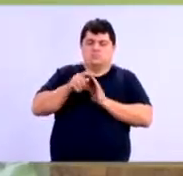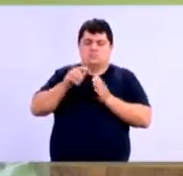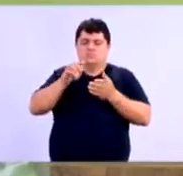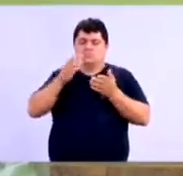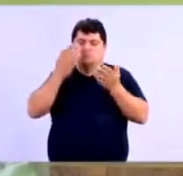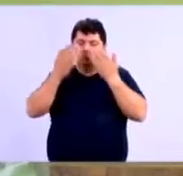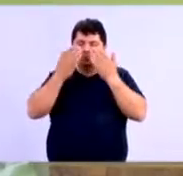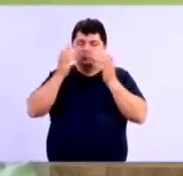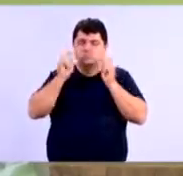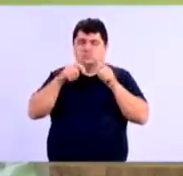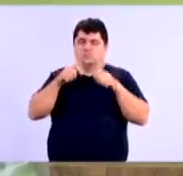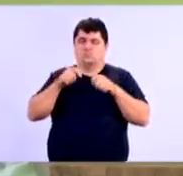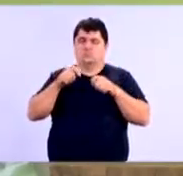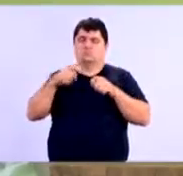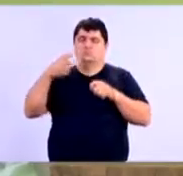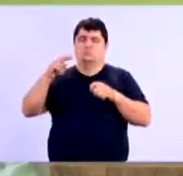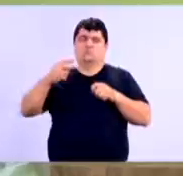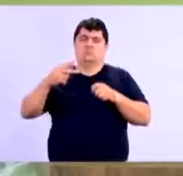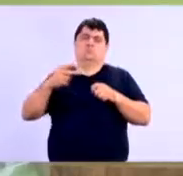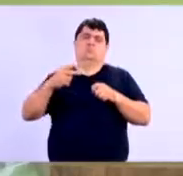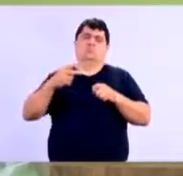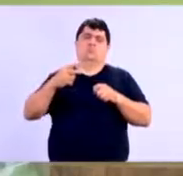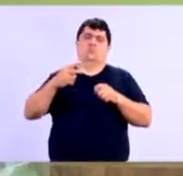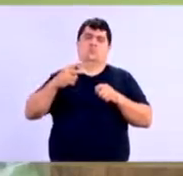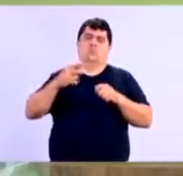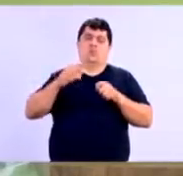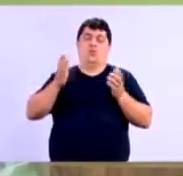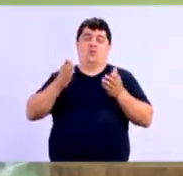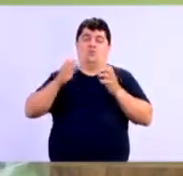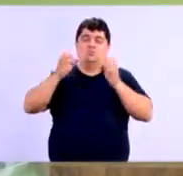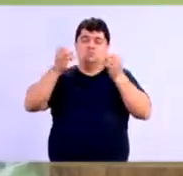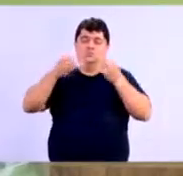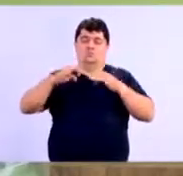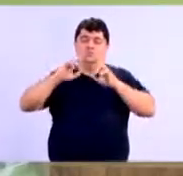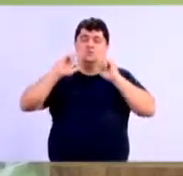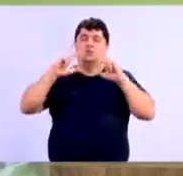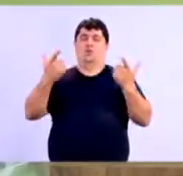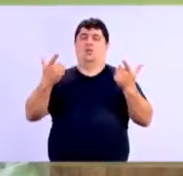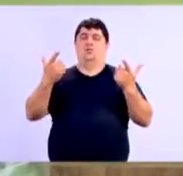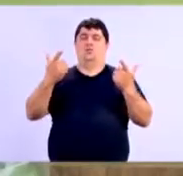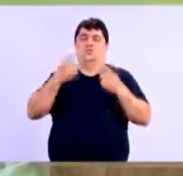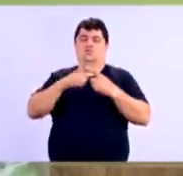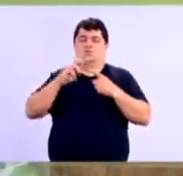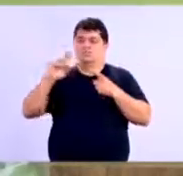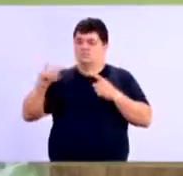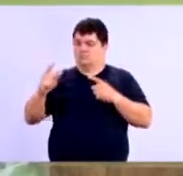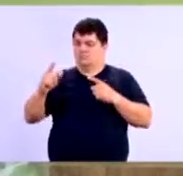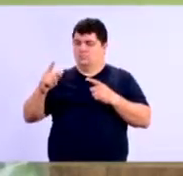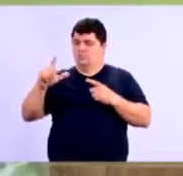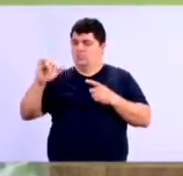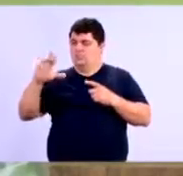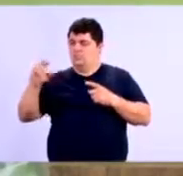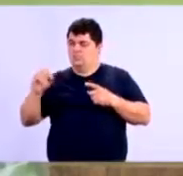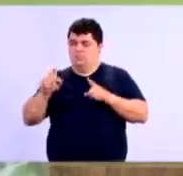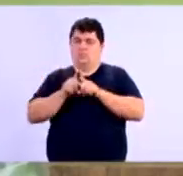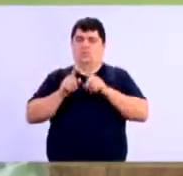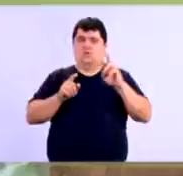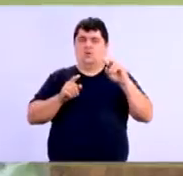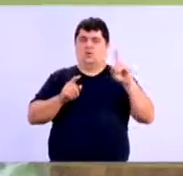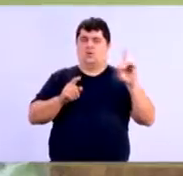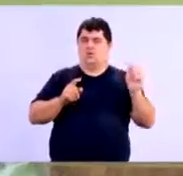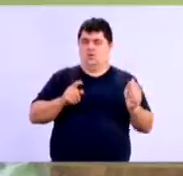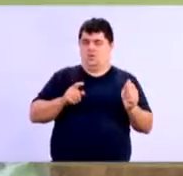essa interpretação desses dois índices. E que ficou muito claro a questão da diferença entre a lucratividade e a rentabilidade da